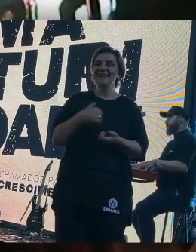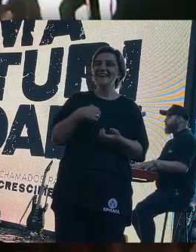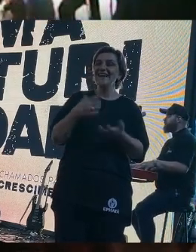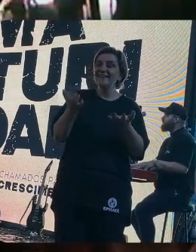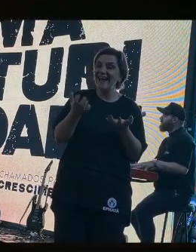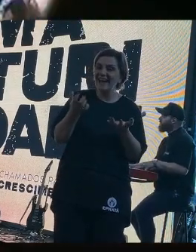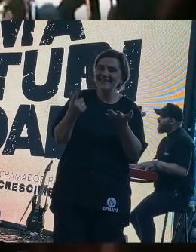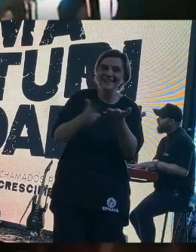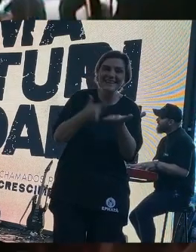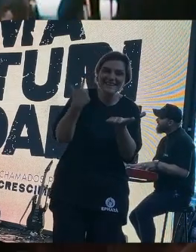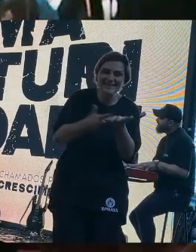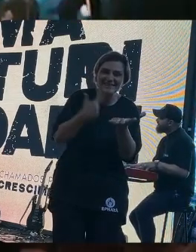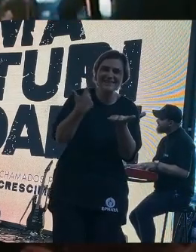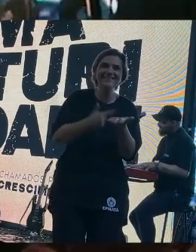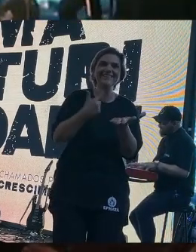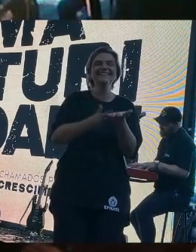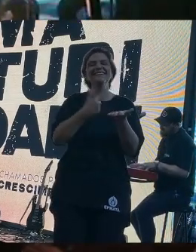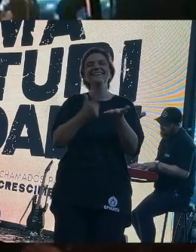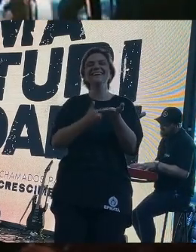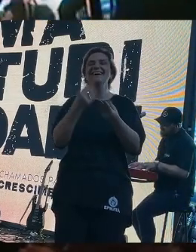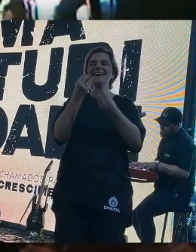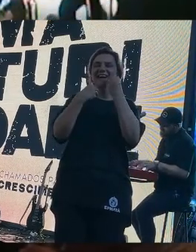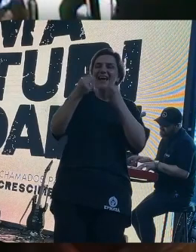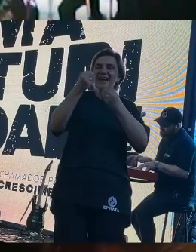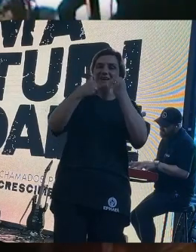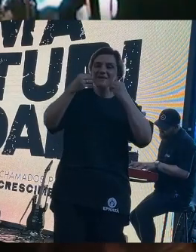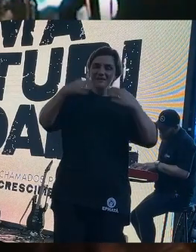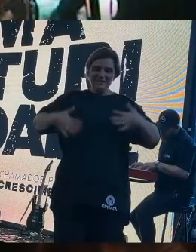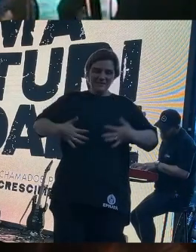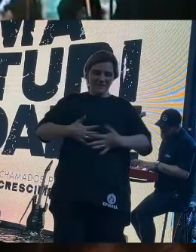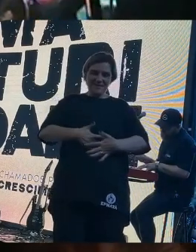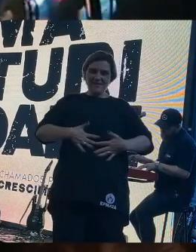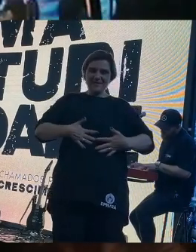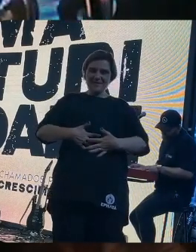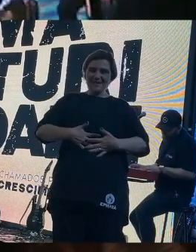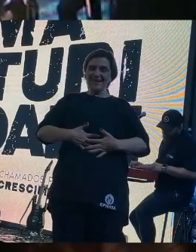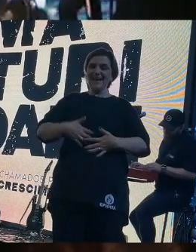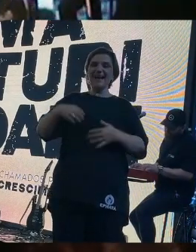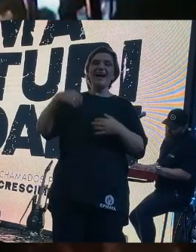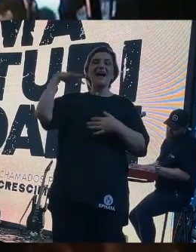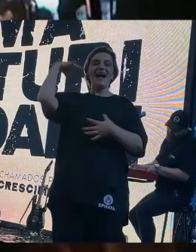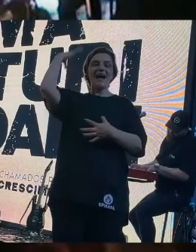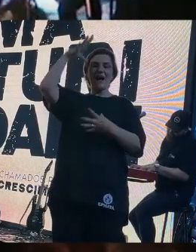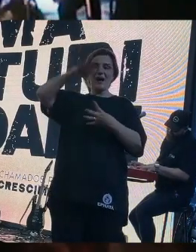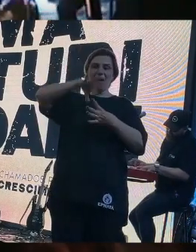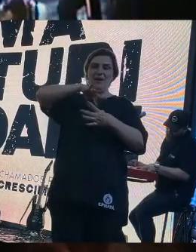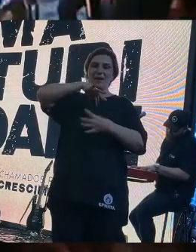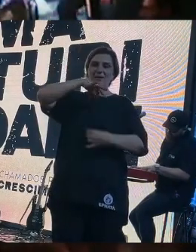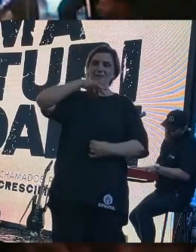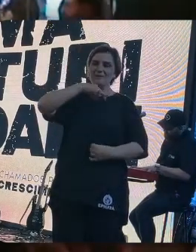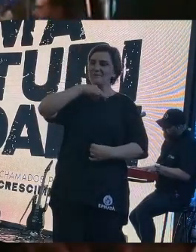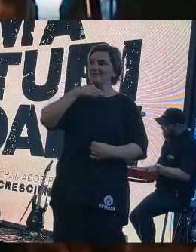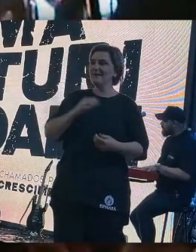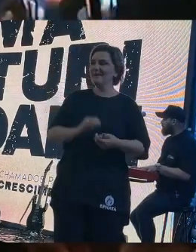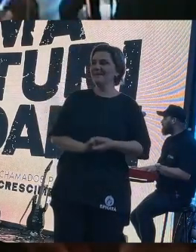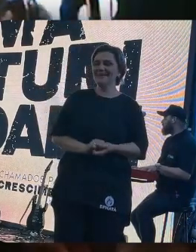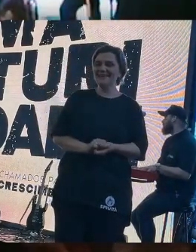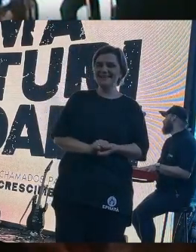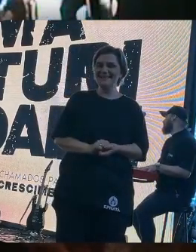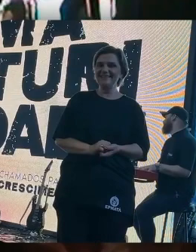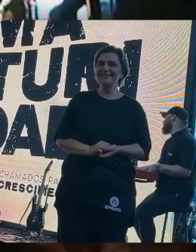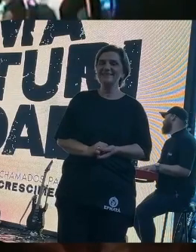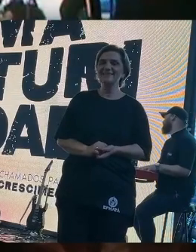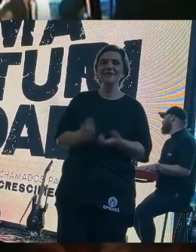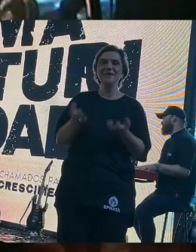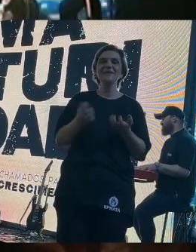quero o livro. Eu quero o alimento que sacia, não que me sacia hoje, mas também vai me saciar amanhã. Fala para ele: